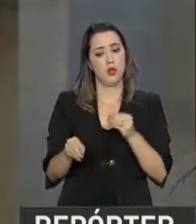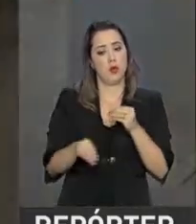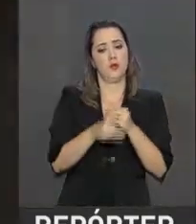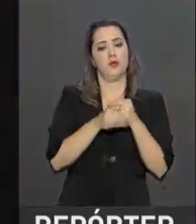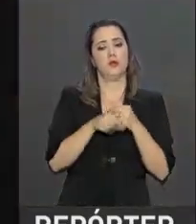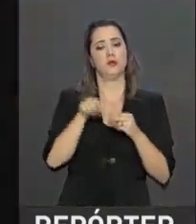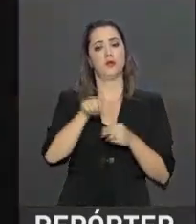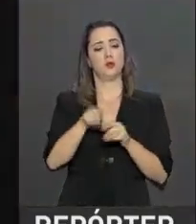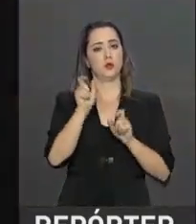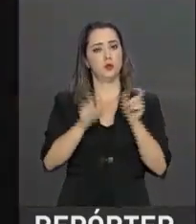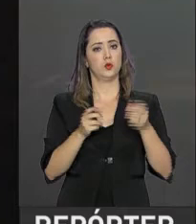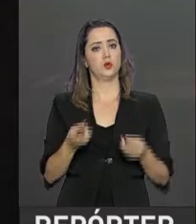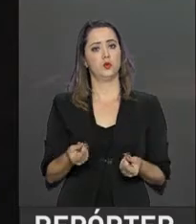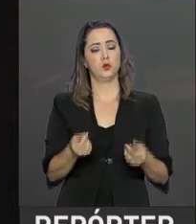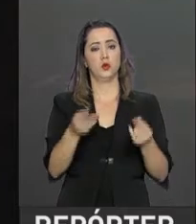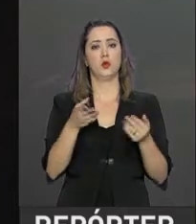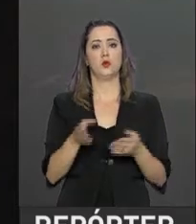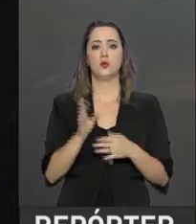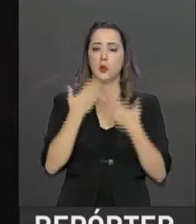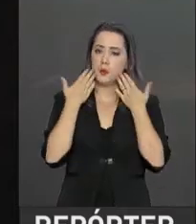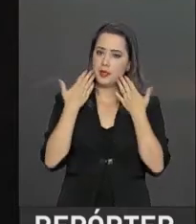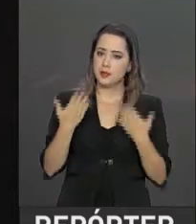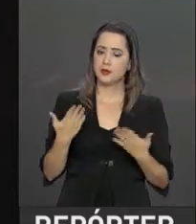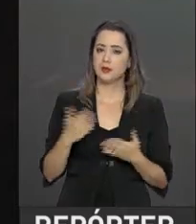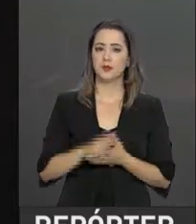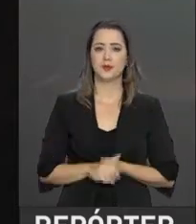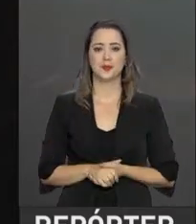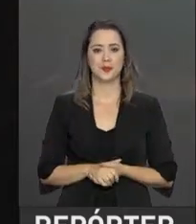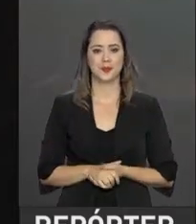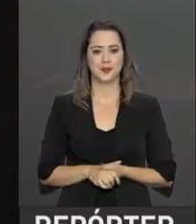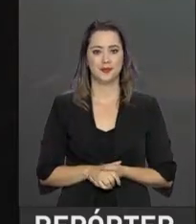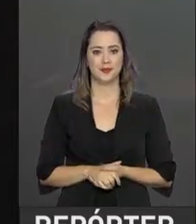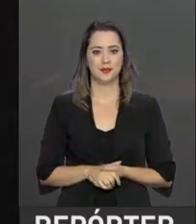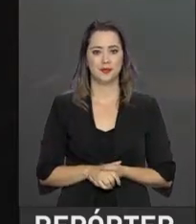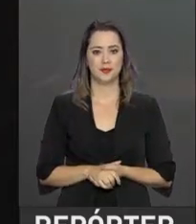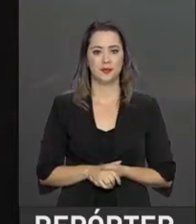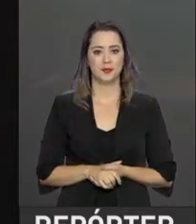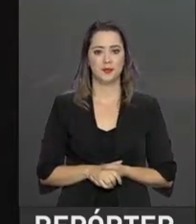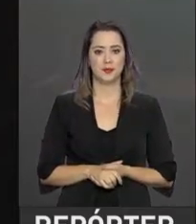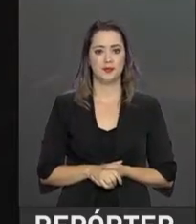gente complementar esse recurso e ele se apresentar no Centro Cultural.